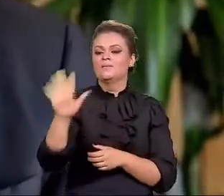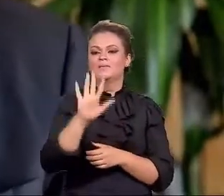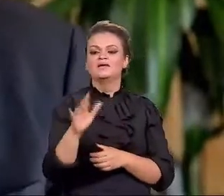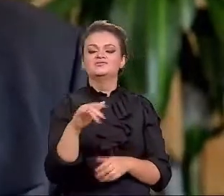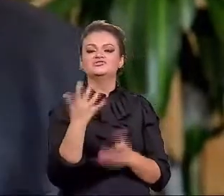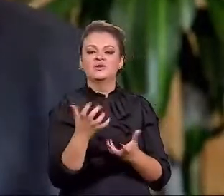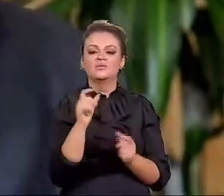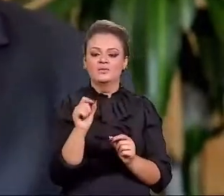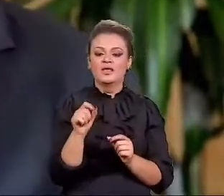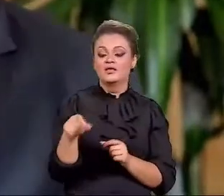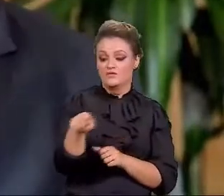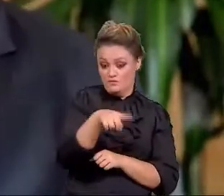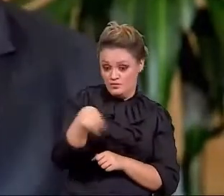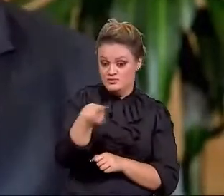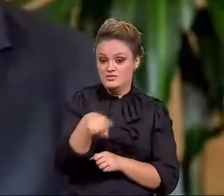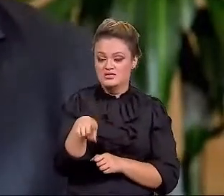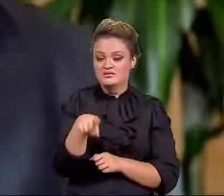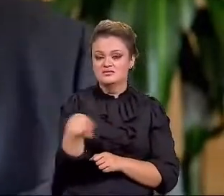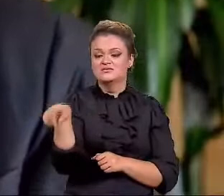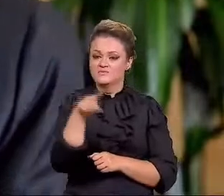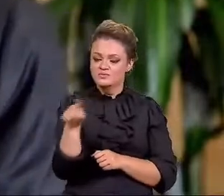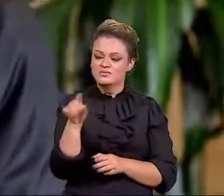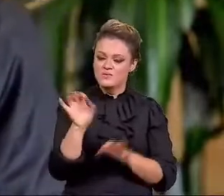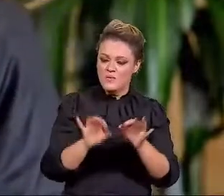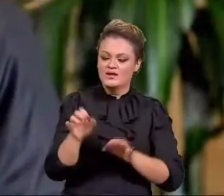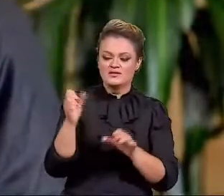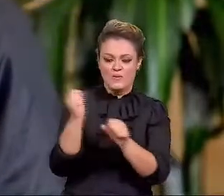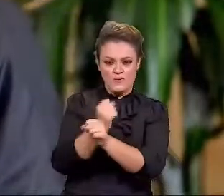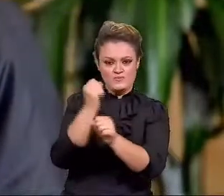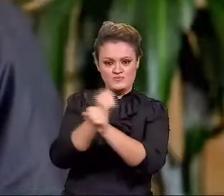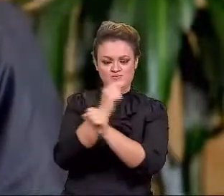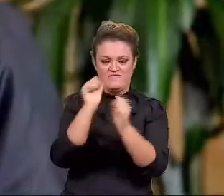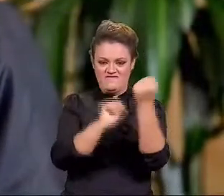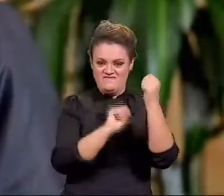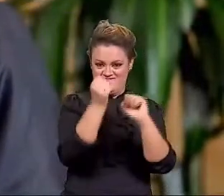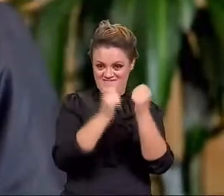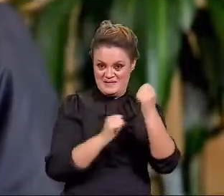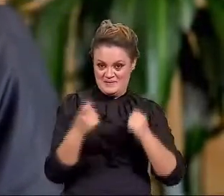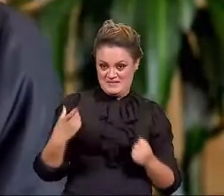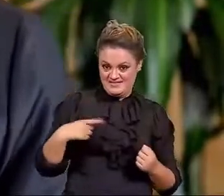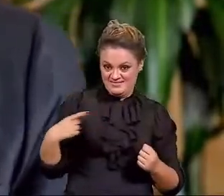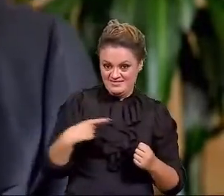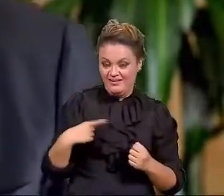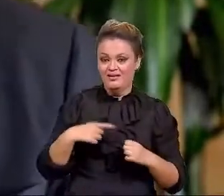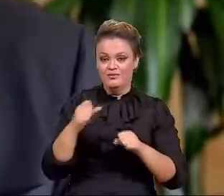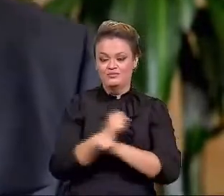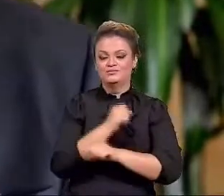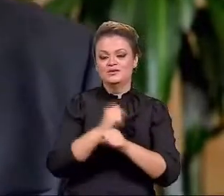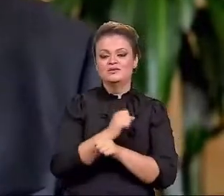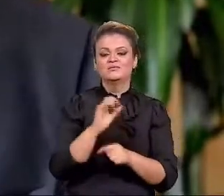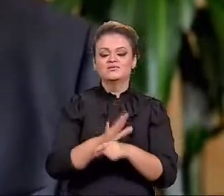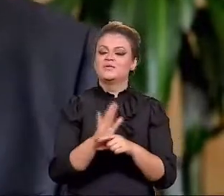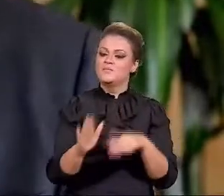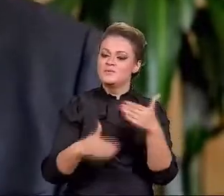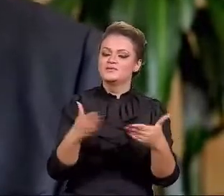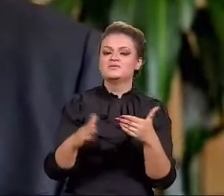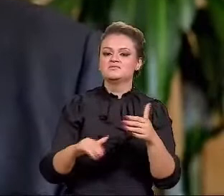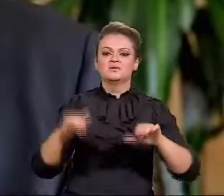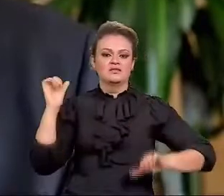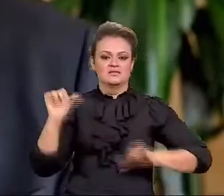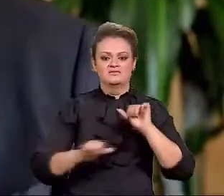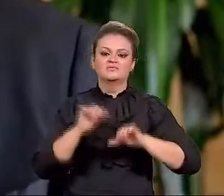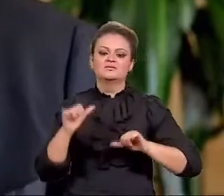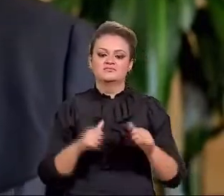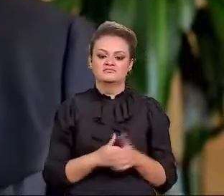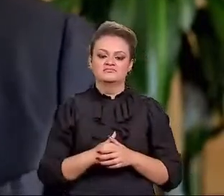a construção das fábricas que nós precisamos para fazer esse processo de transformação. Eu achei uma evolução no